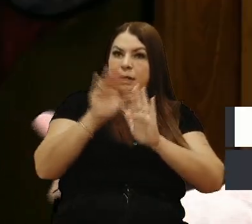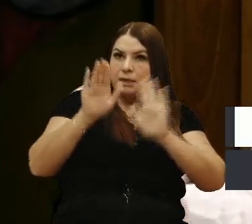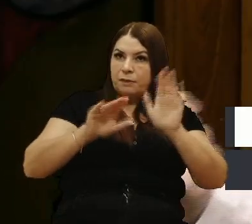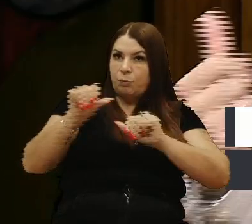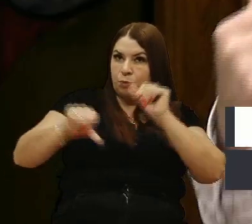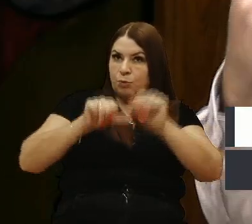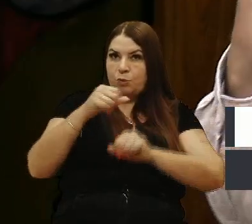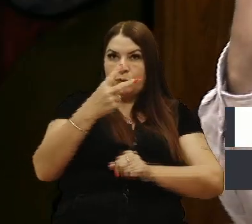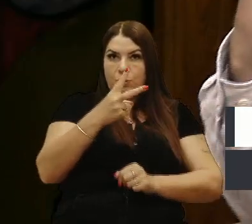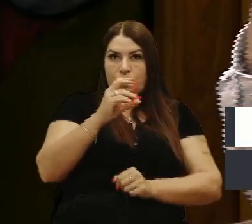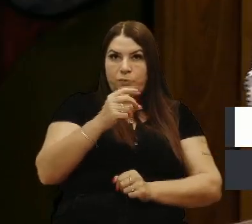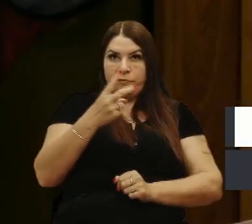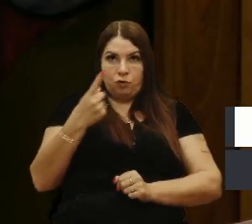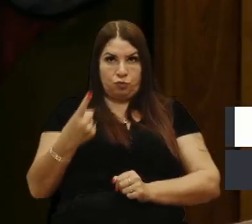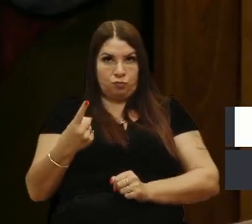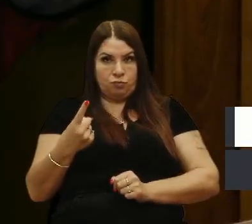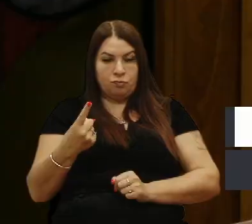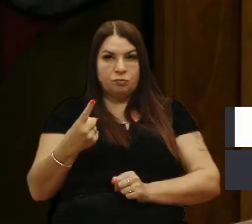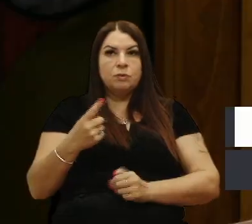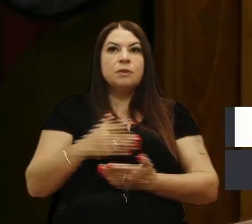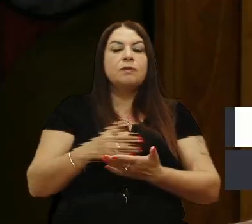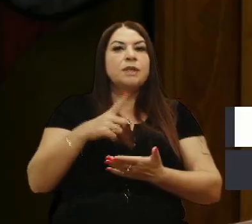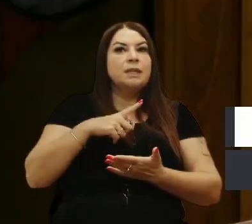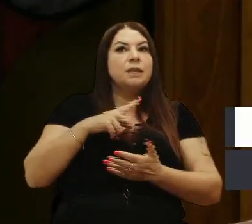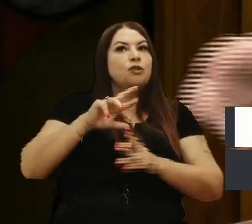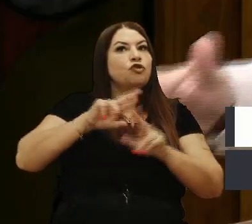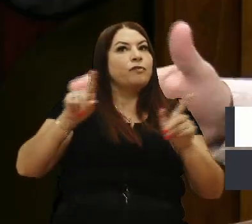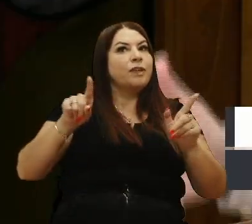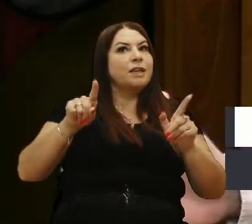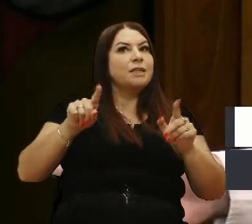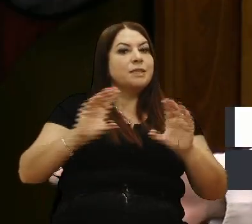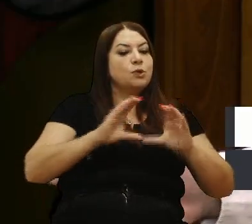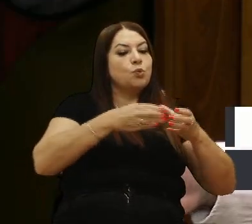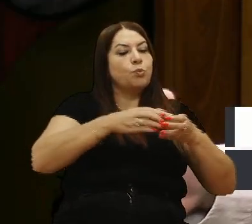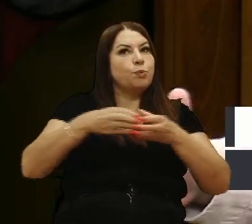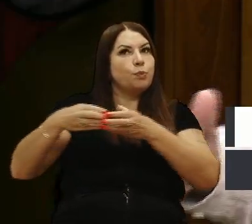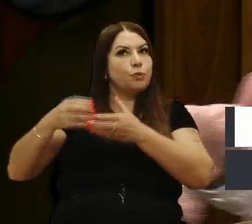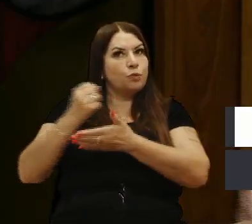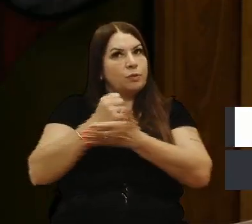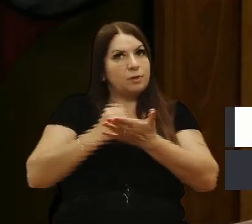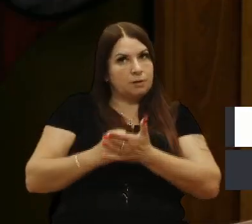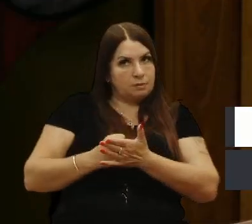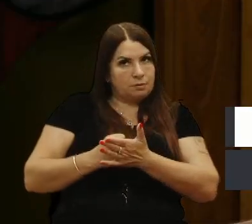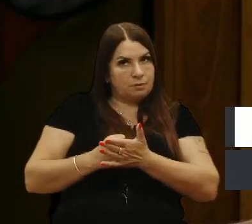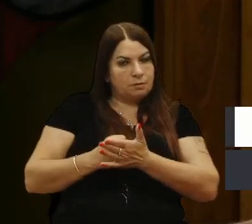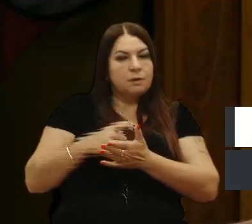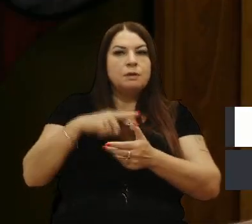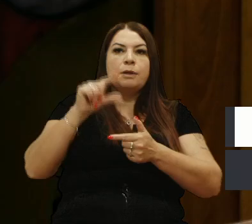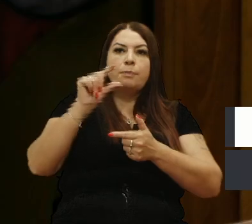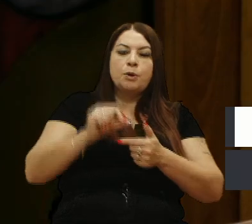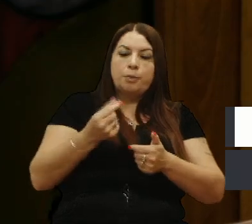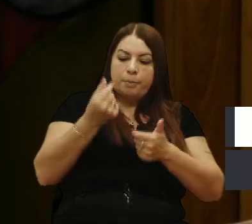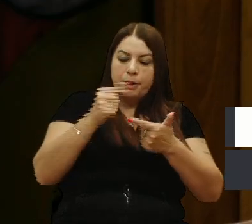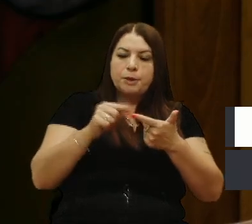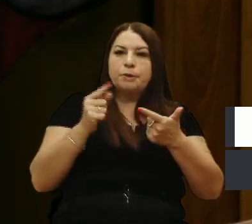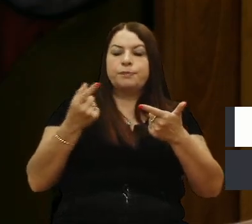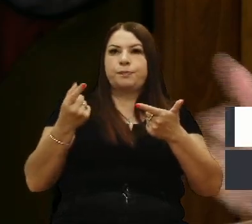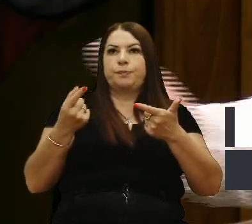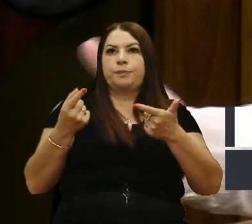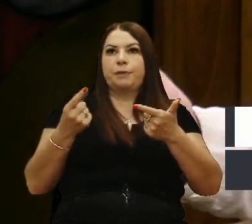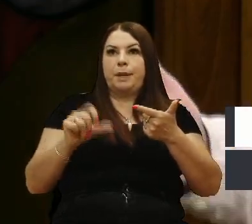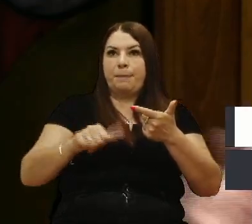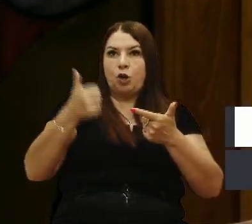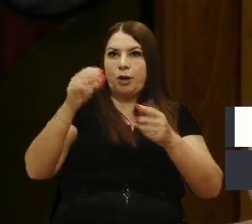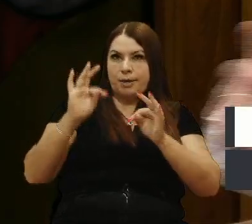alterada em 2021. Então, ela vai ter diversas categorias de contratação. Ela vai ter o menor preço, vai ter a